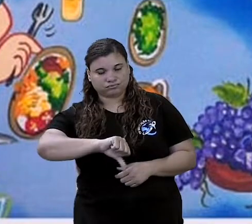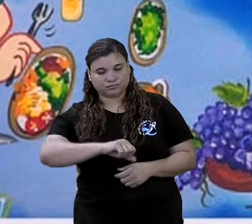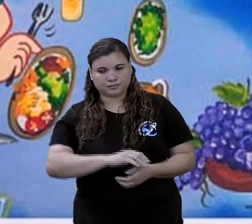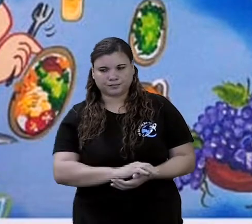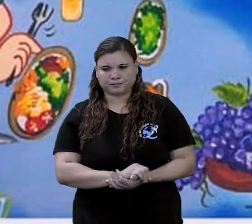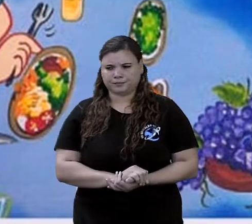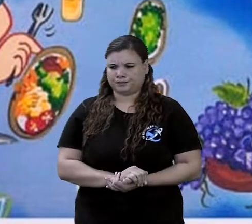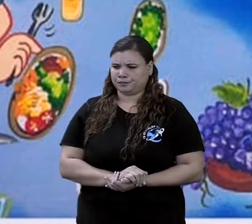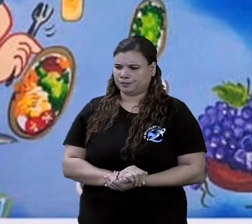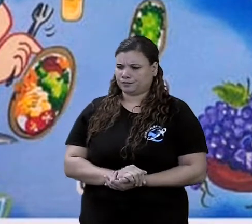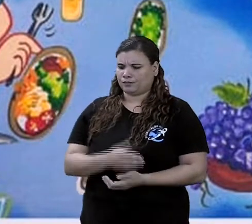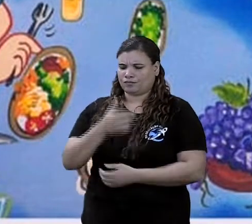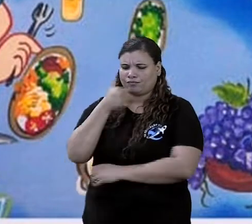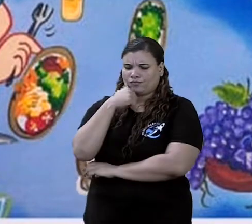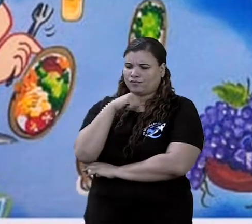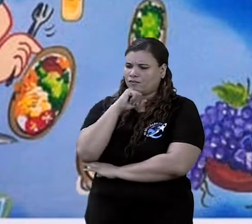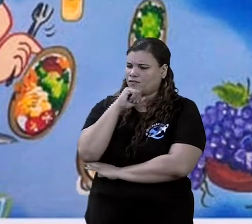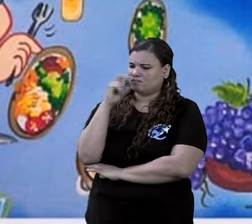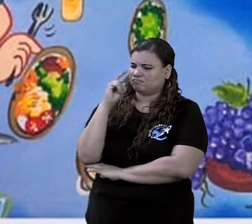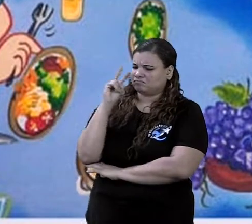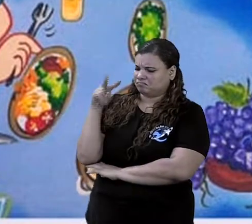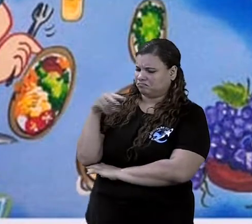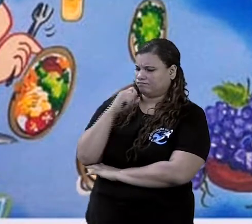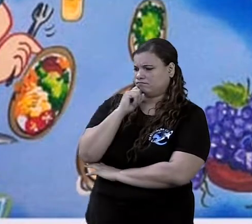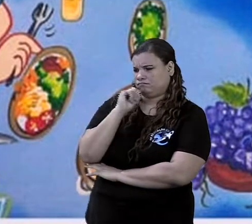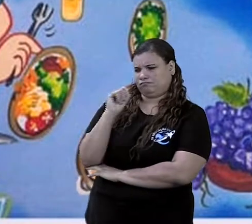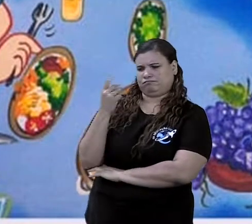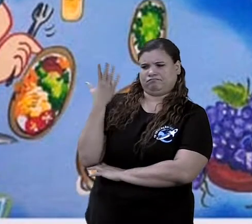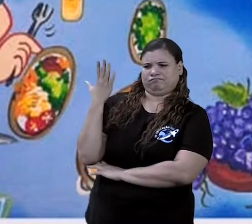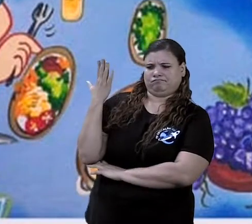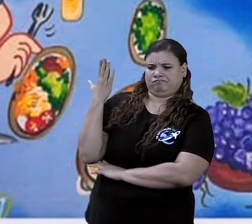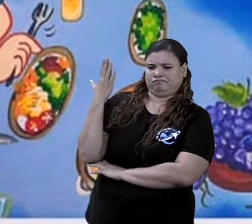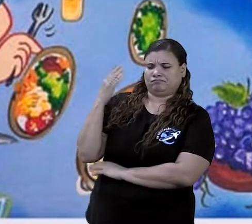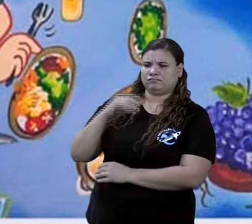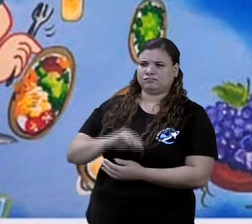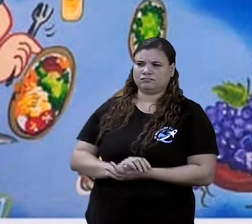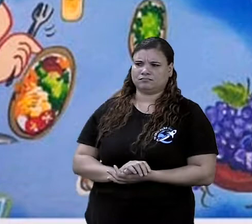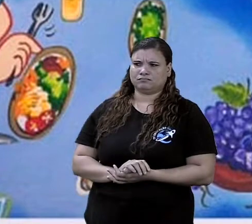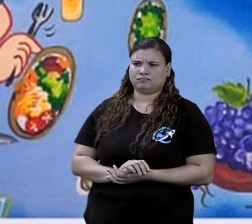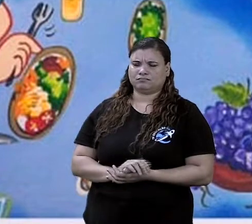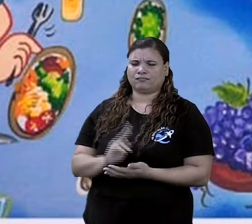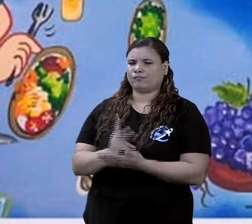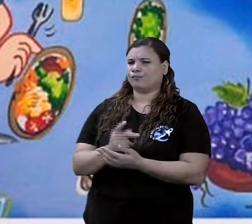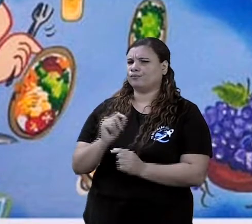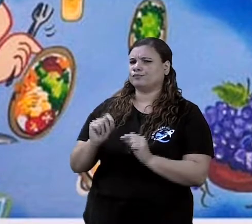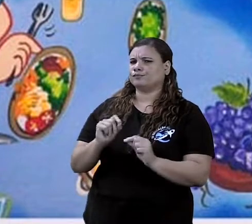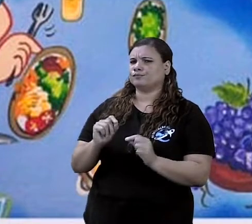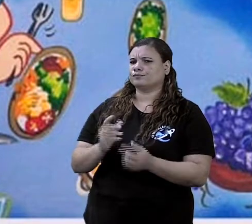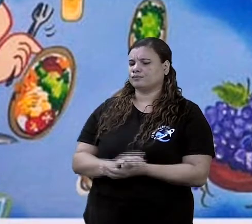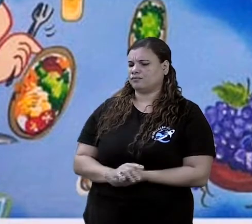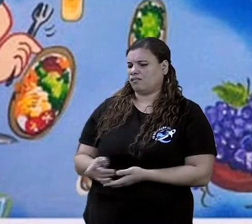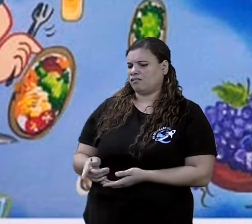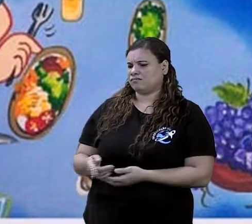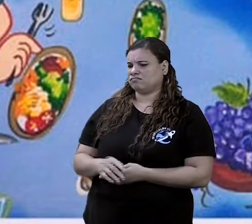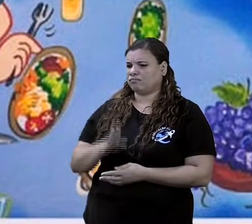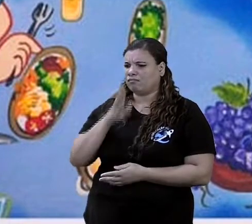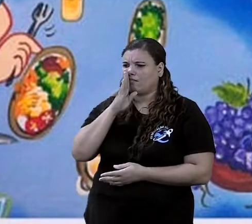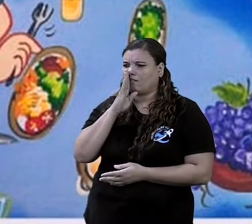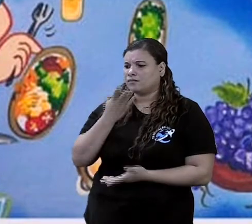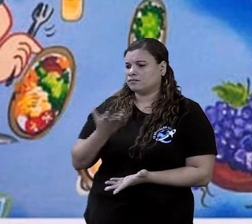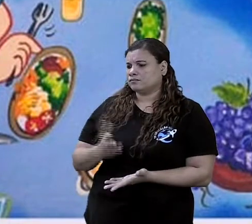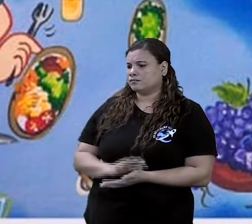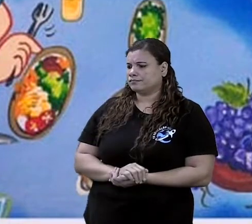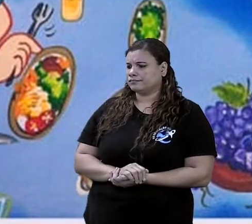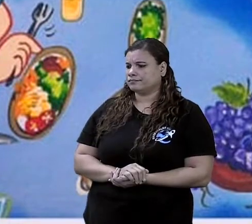escola. Mas como o filho não falava nada, Léo precisava reagir, contar para